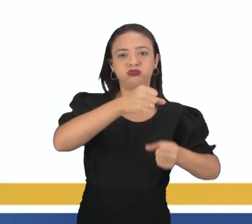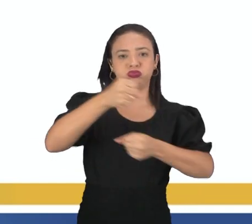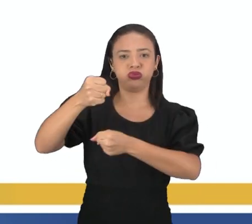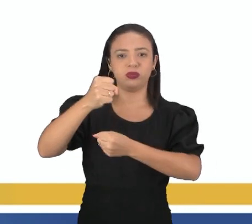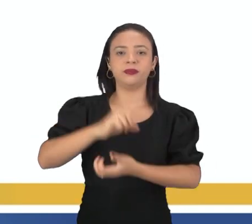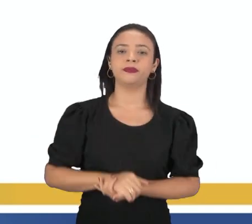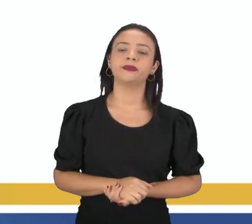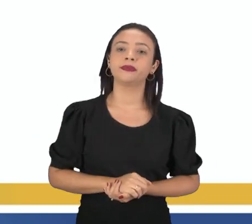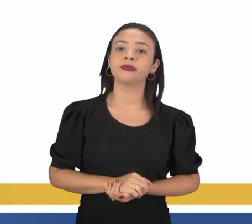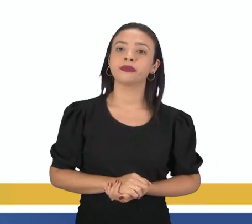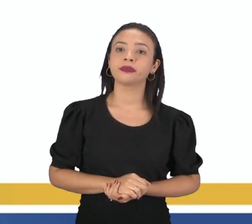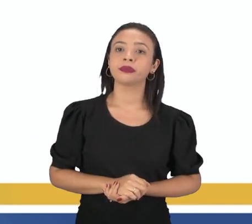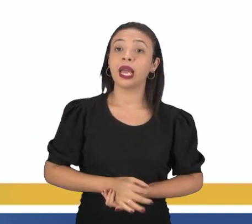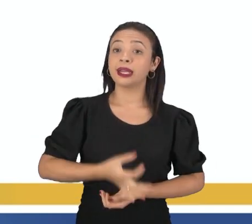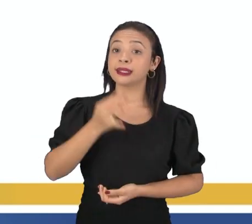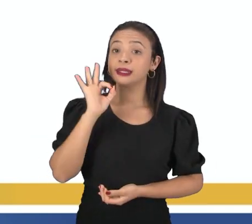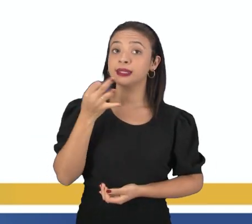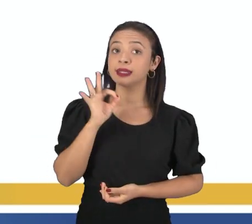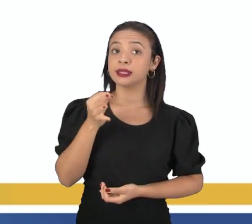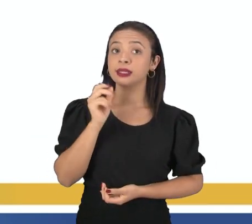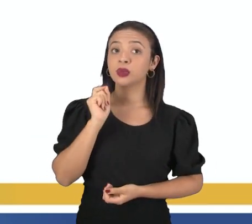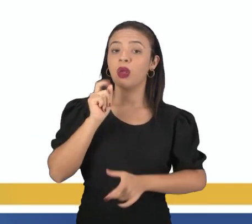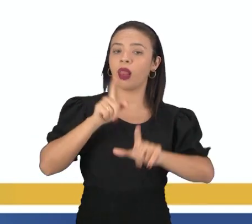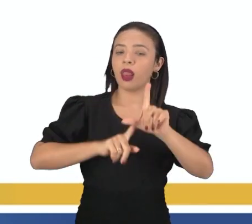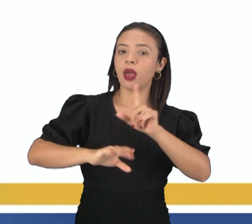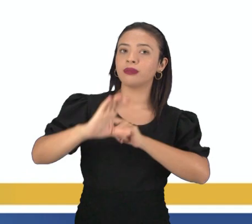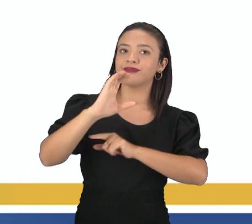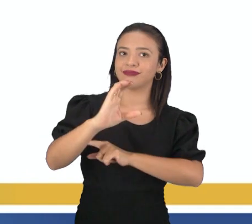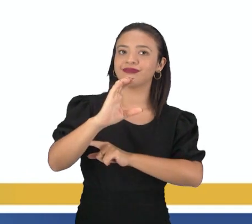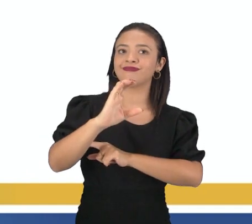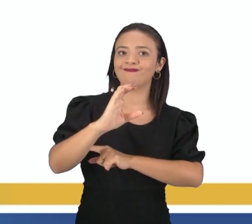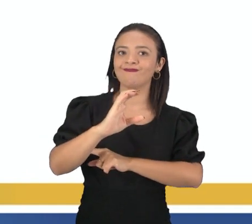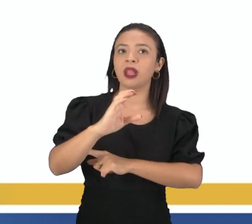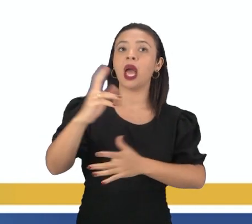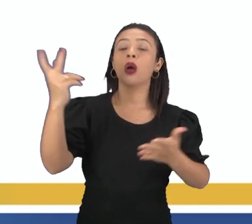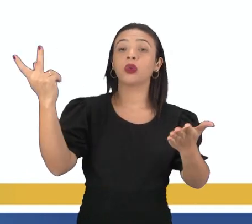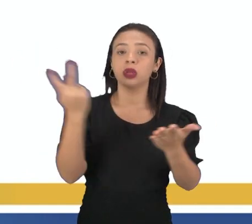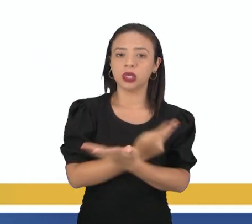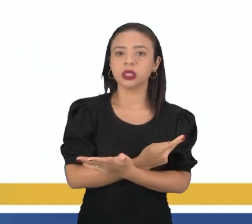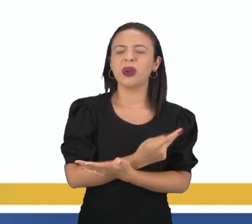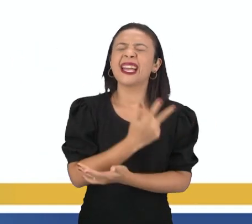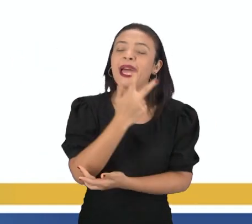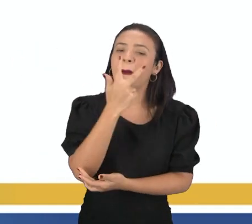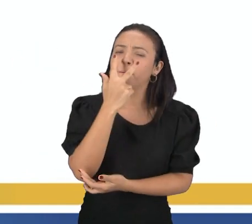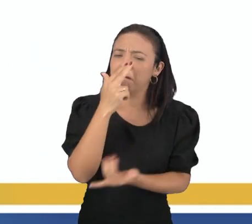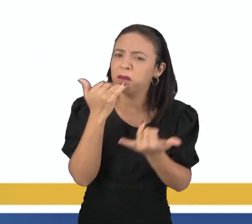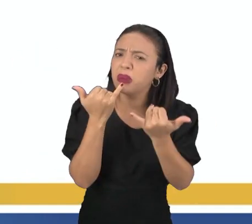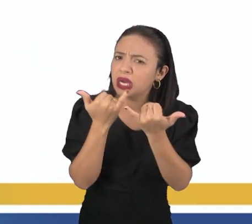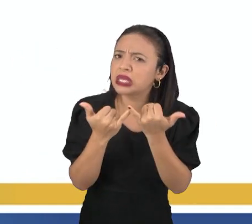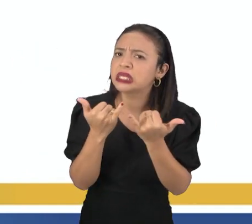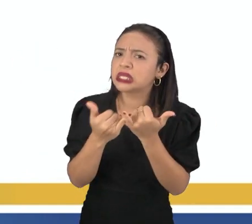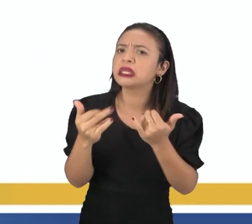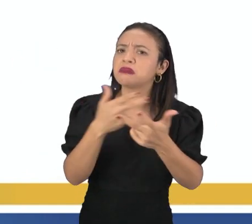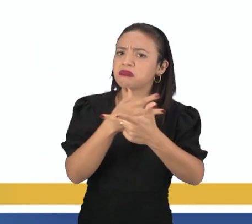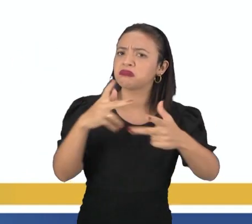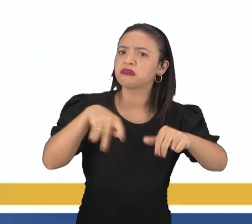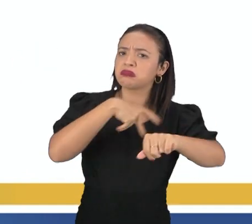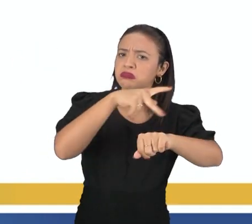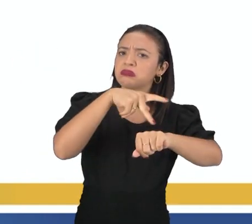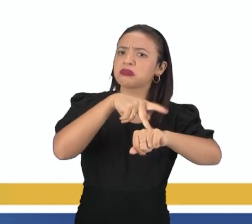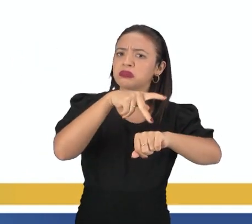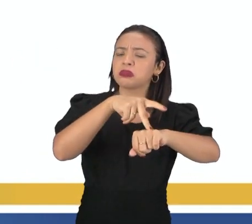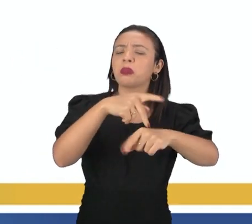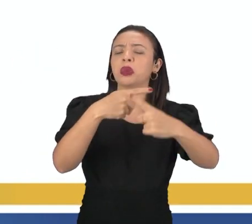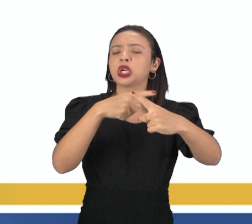a alternativa correta é a letra C, certo? Ela vai ocorrer de maneira similar nesses países, então eles tinham o